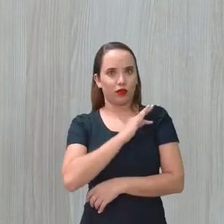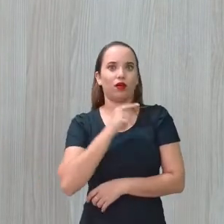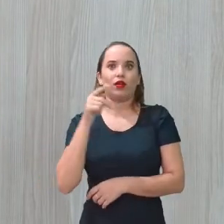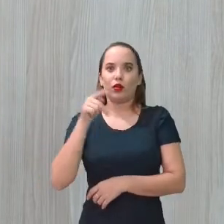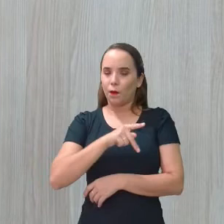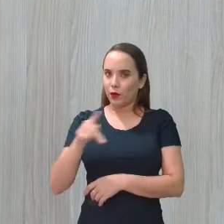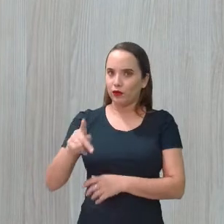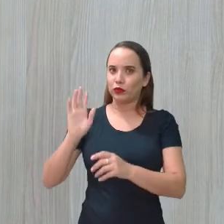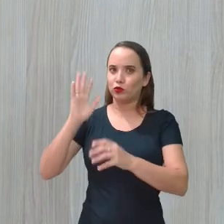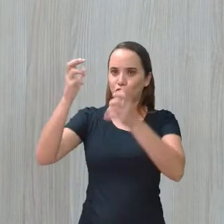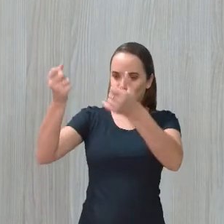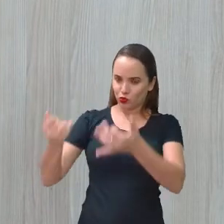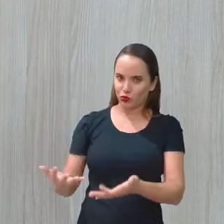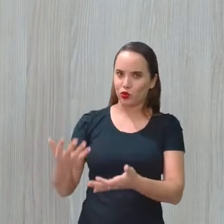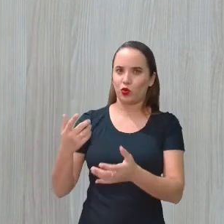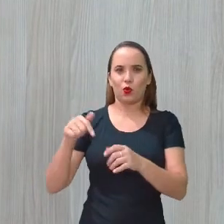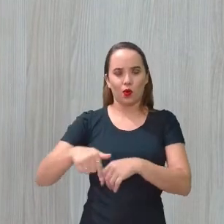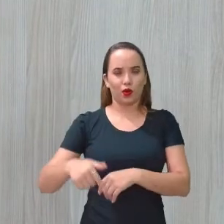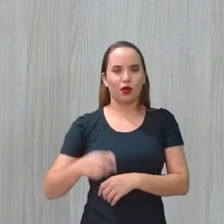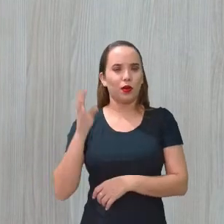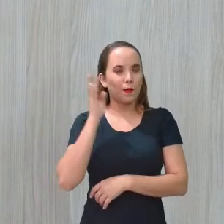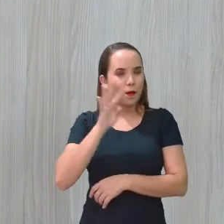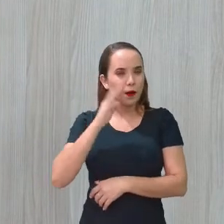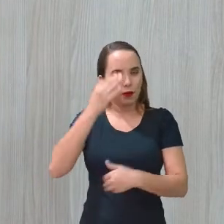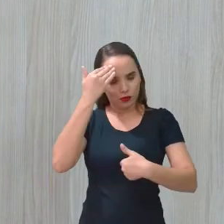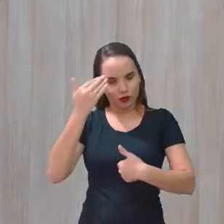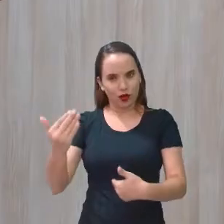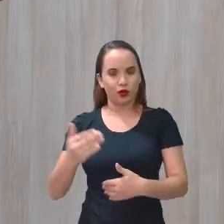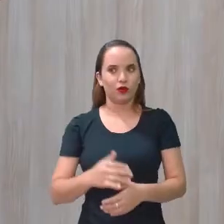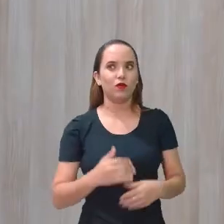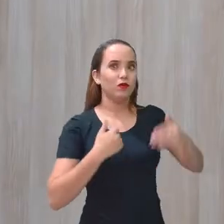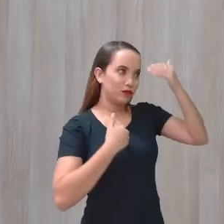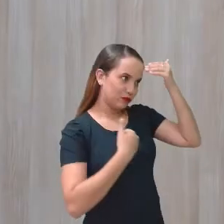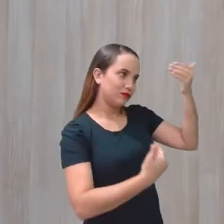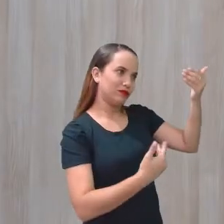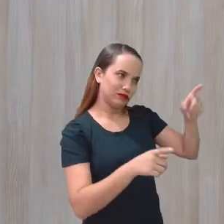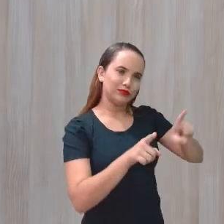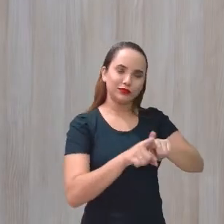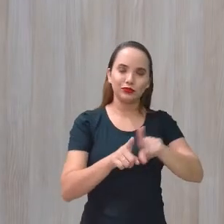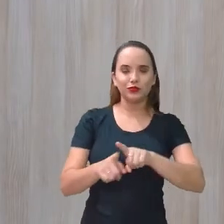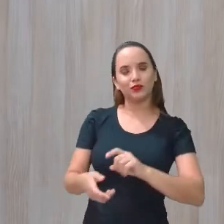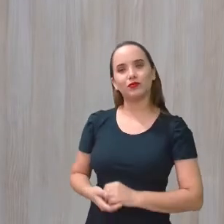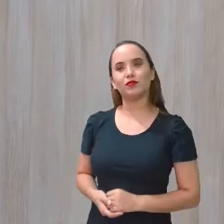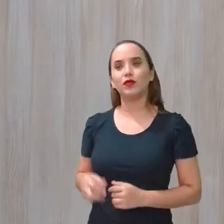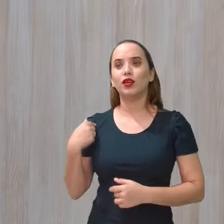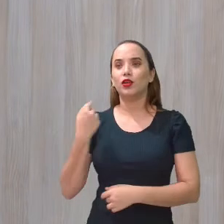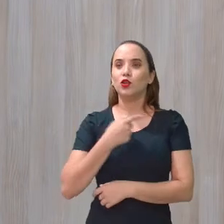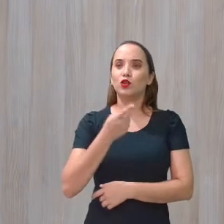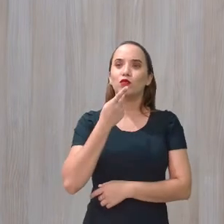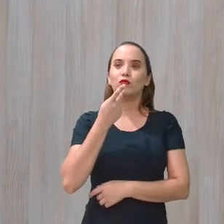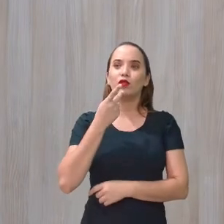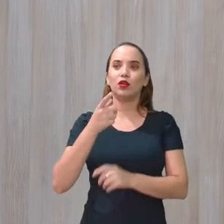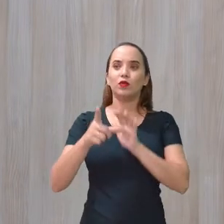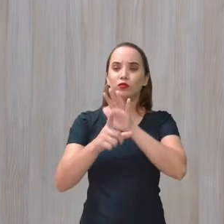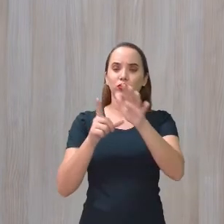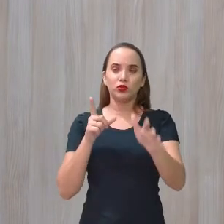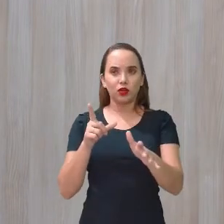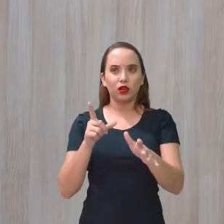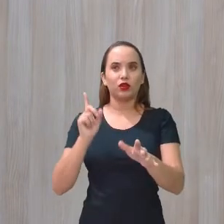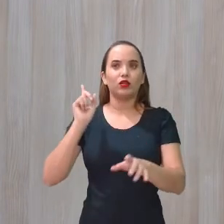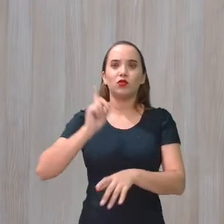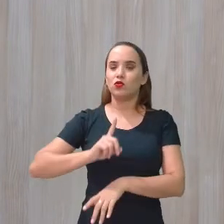Muito bacana, Tiago. Obrigada mesmo. Valeu, Carol. E a gente falou, né, antes de começar a aula, que esse